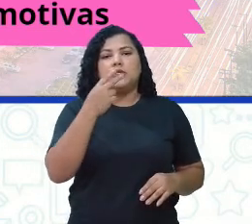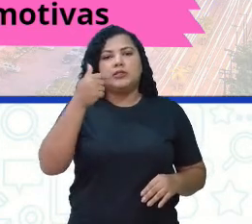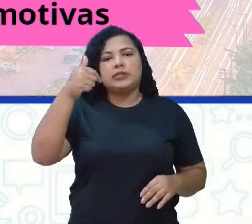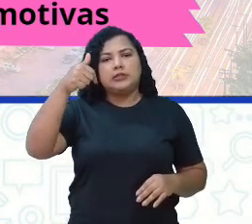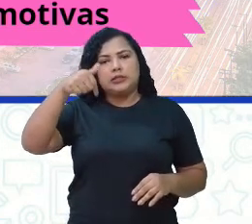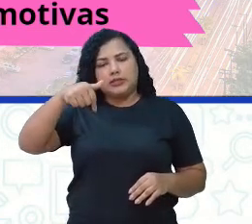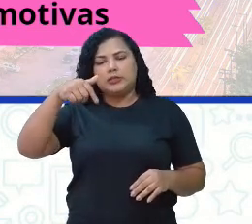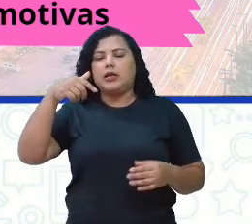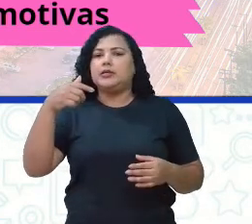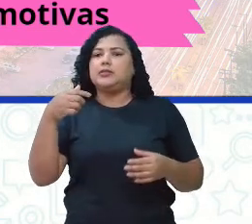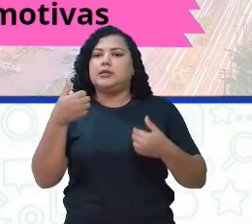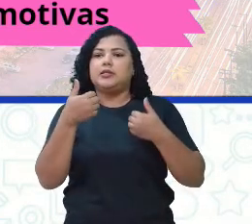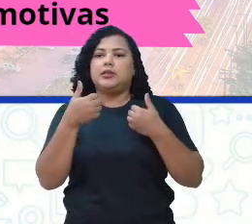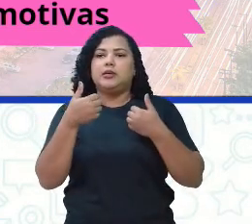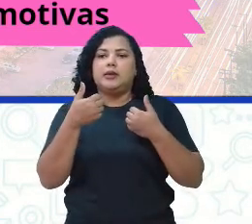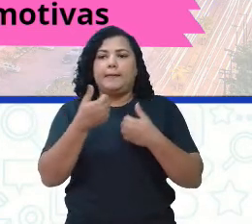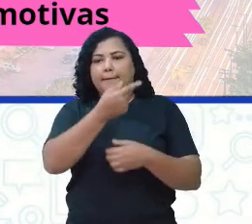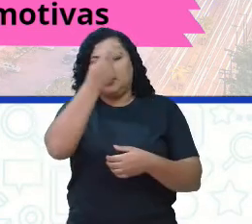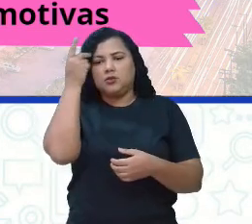ou seja, de vagões,